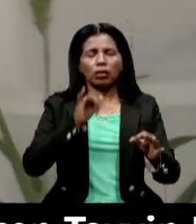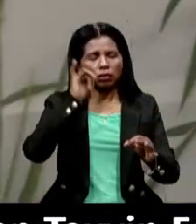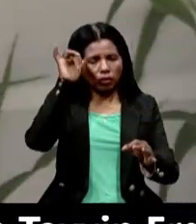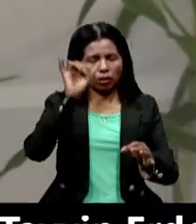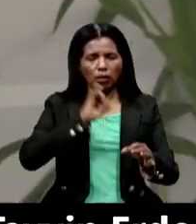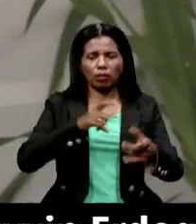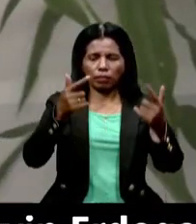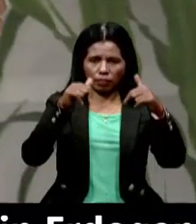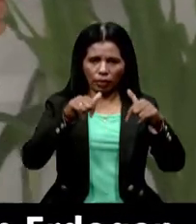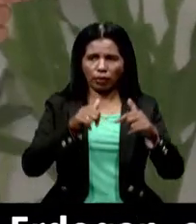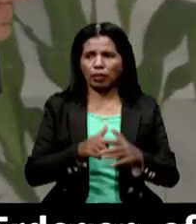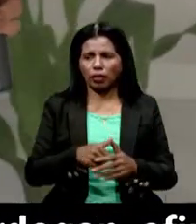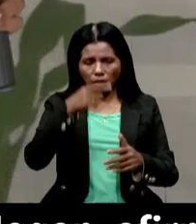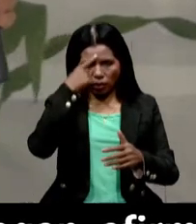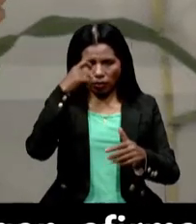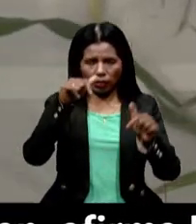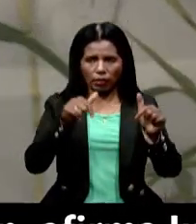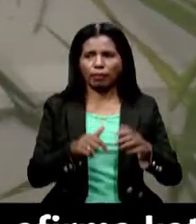mai kedes tamane